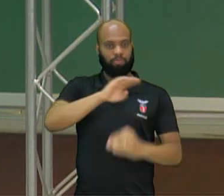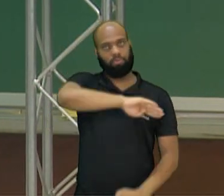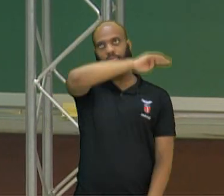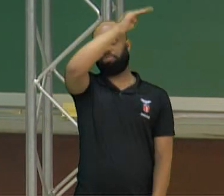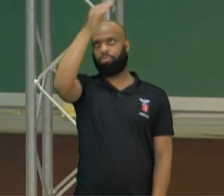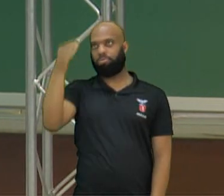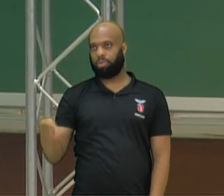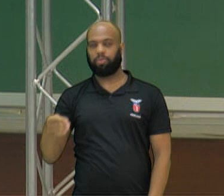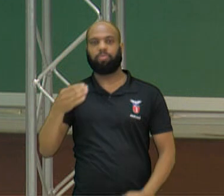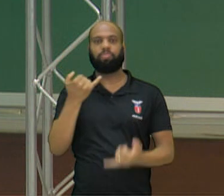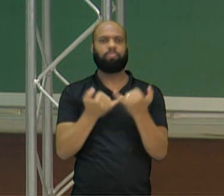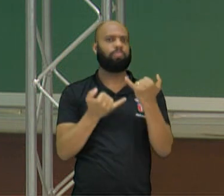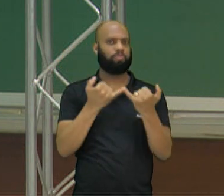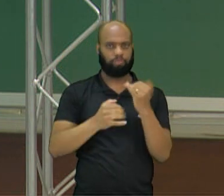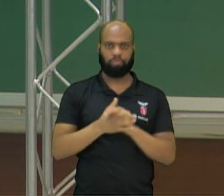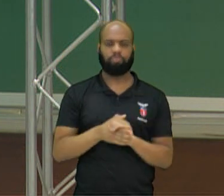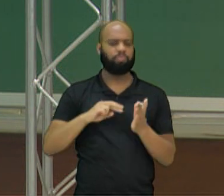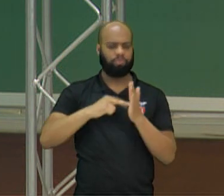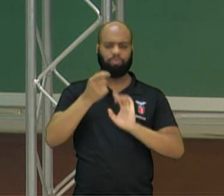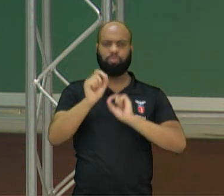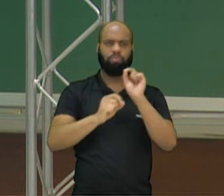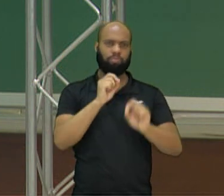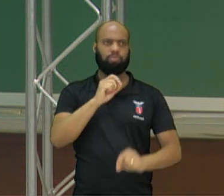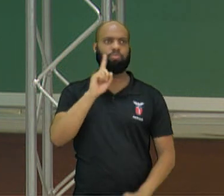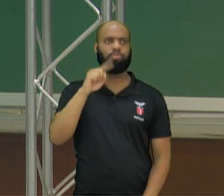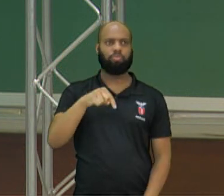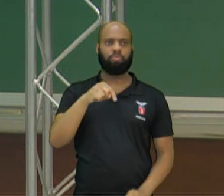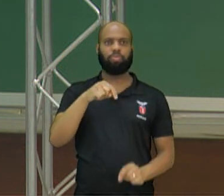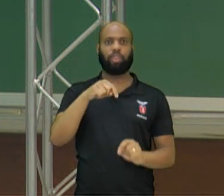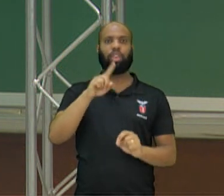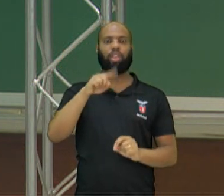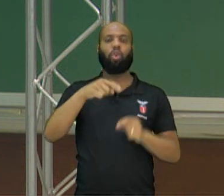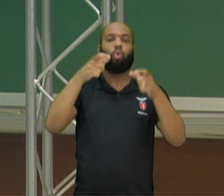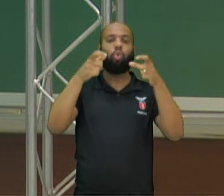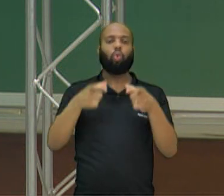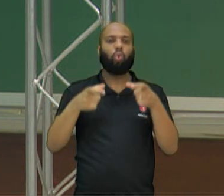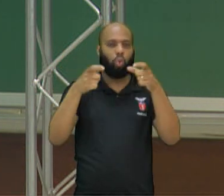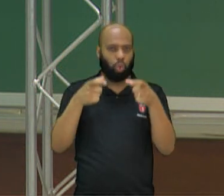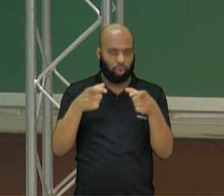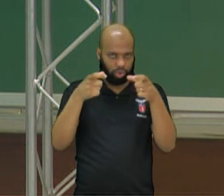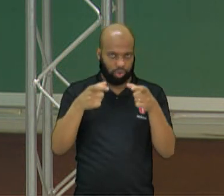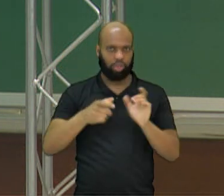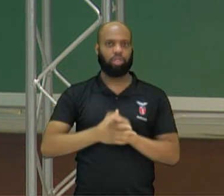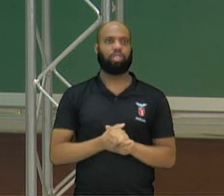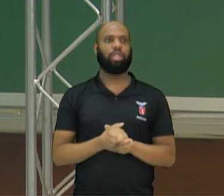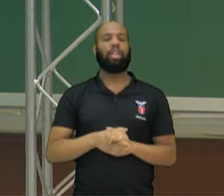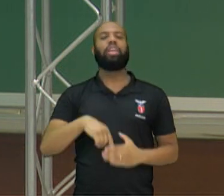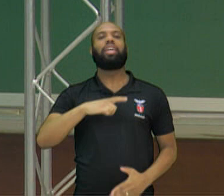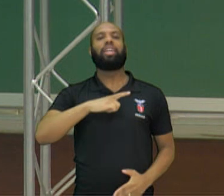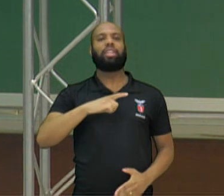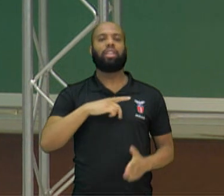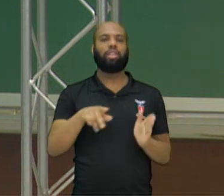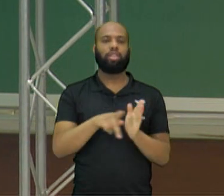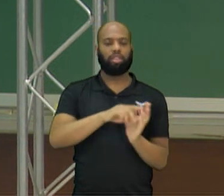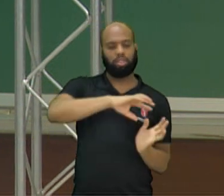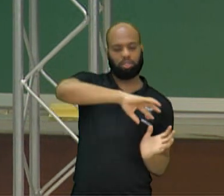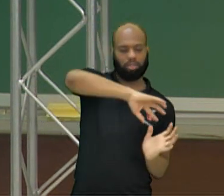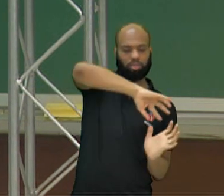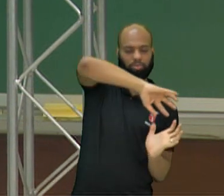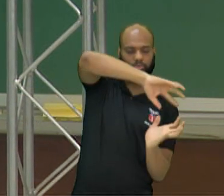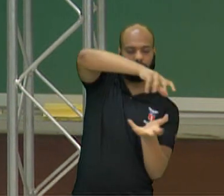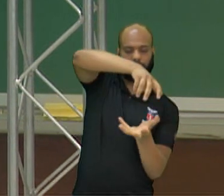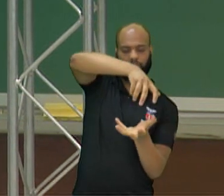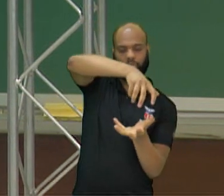aqui. Ó. O que isso significa? Que nós estamos aqui falando de uma localização, de uma localidade que está no hemisfério norte do